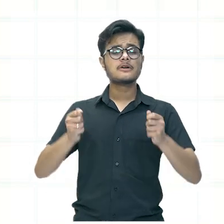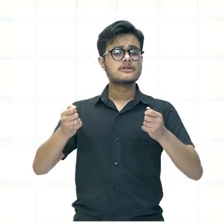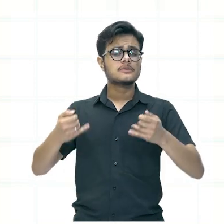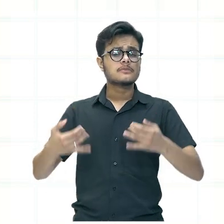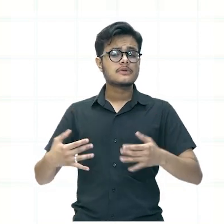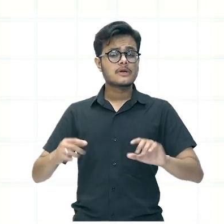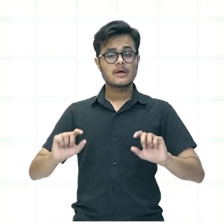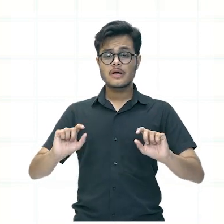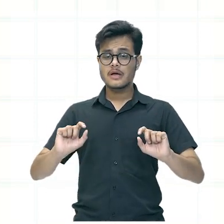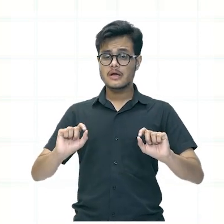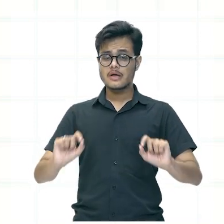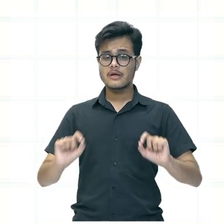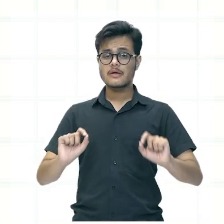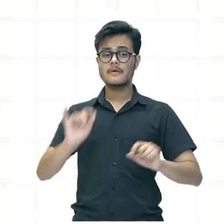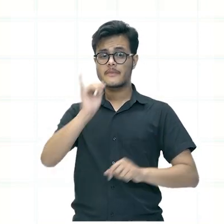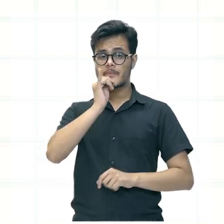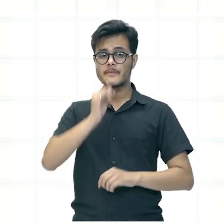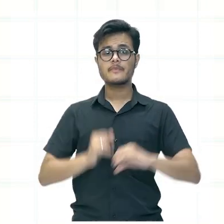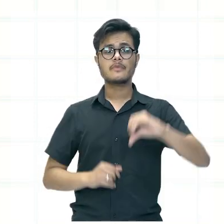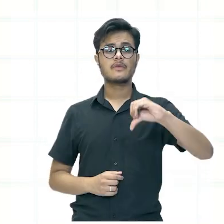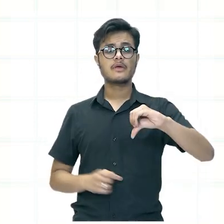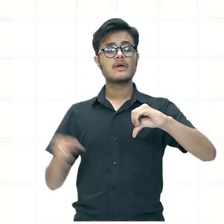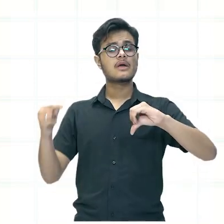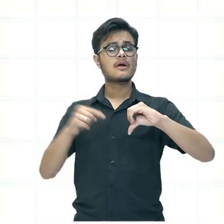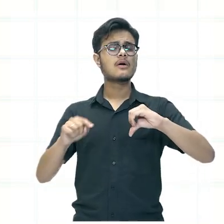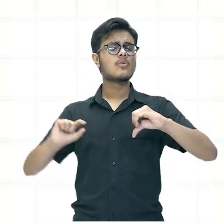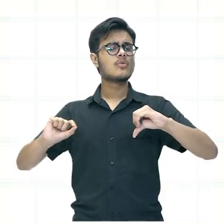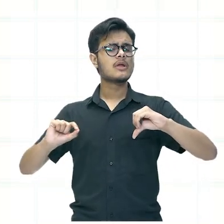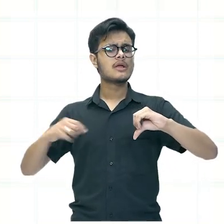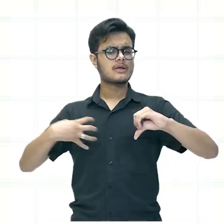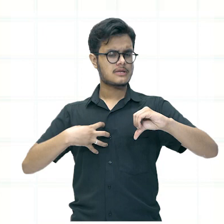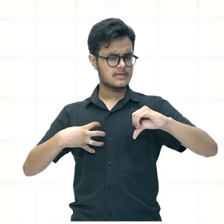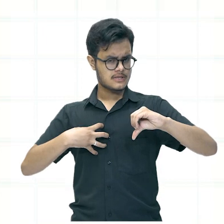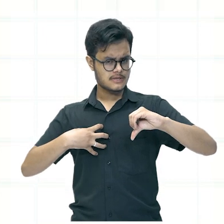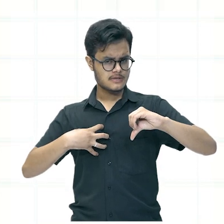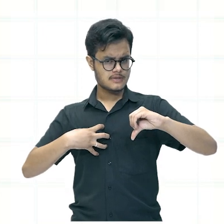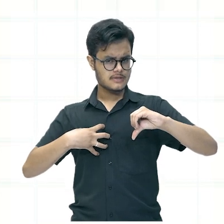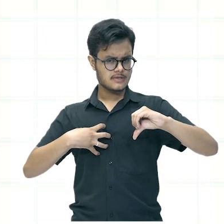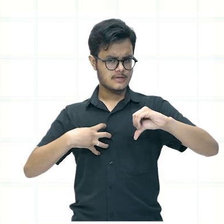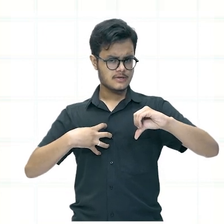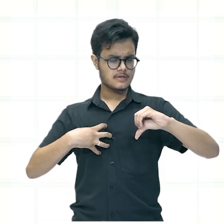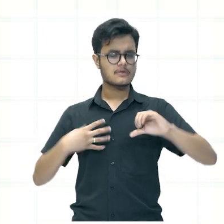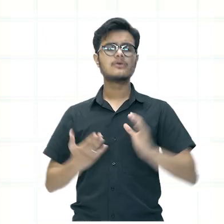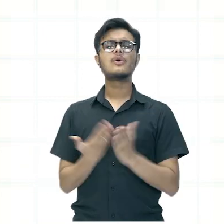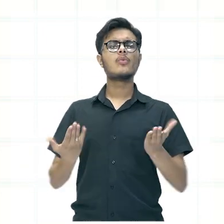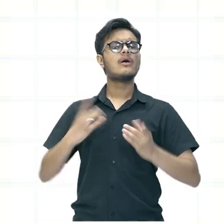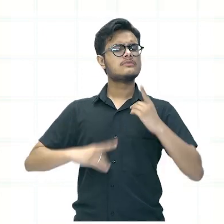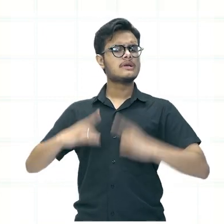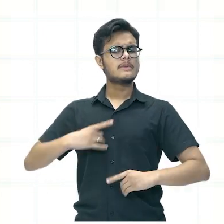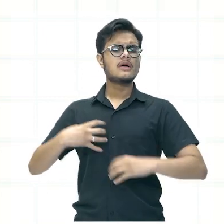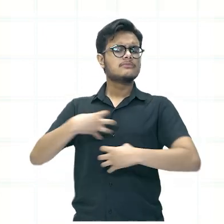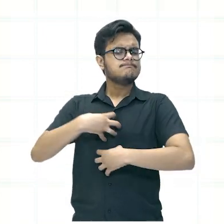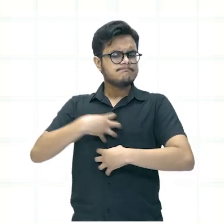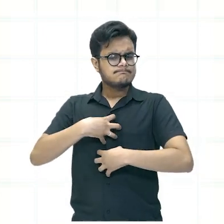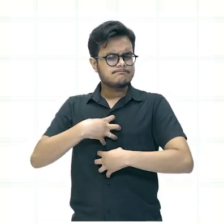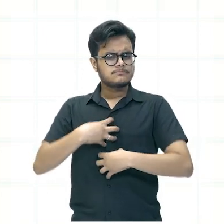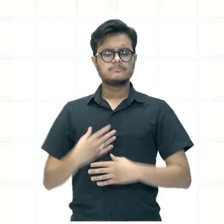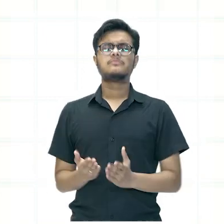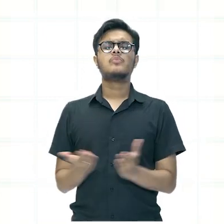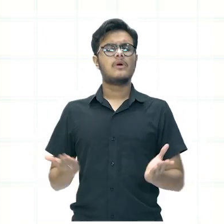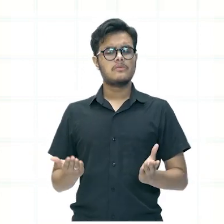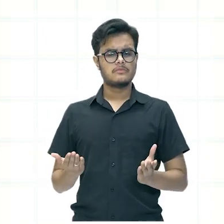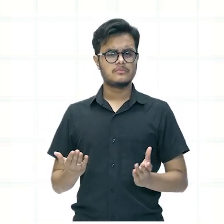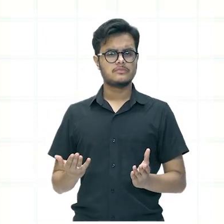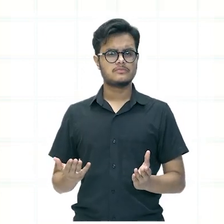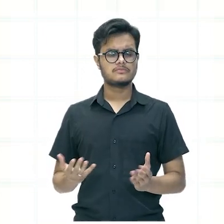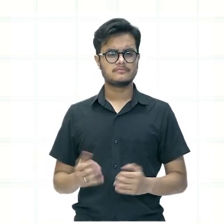Ele está falando de 9 signs. Signs é sinais.